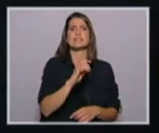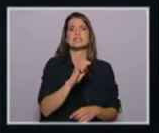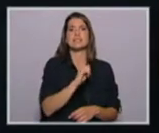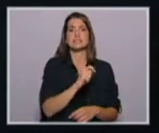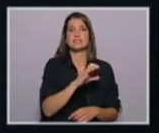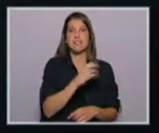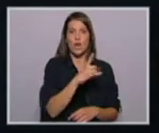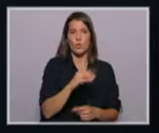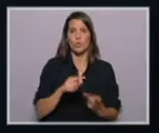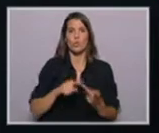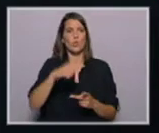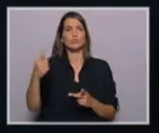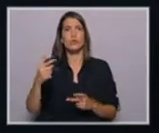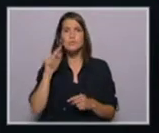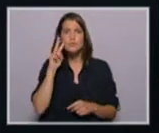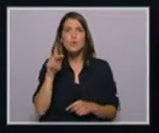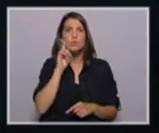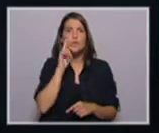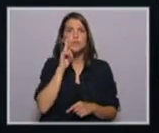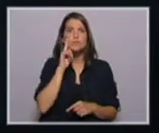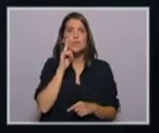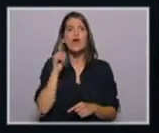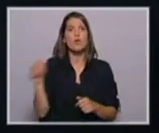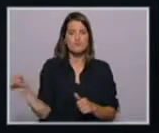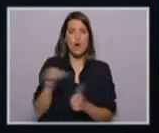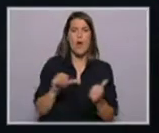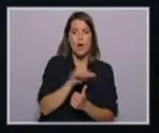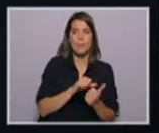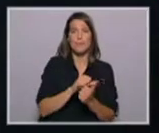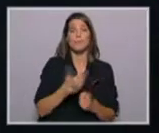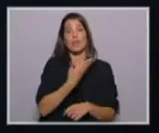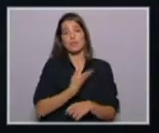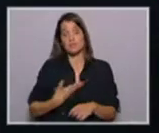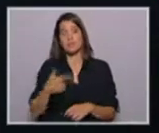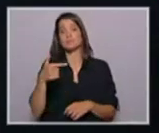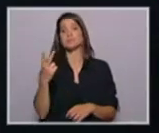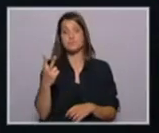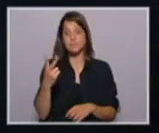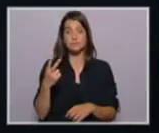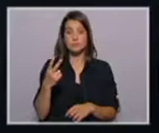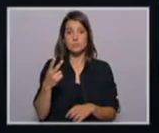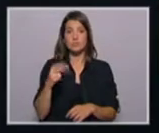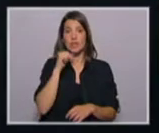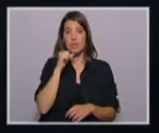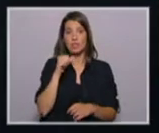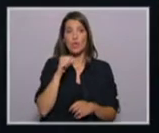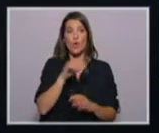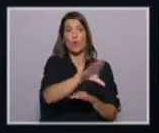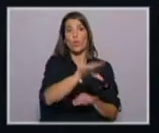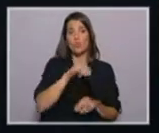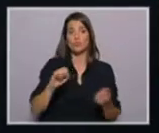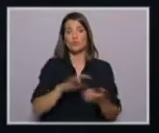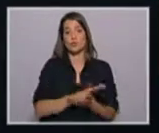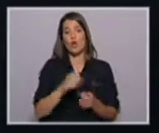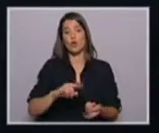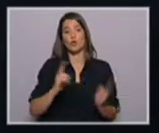viram a importância daquilo, puxaram, e a televisão foi... Antigamente era a televisão que copiava dos jornais. Hoje